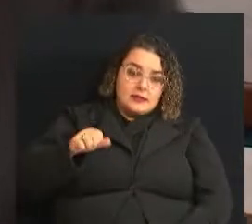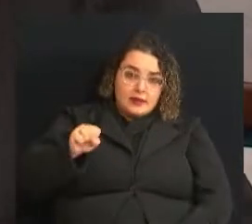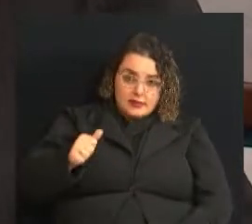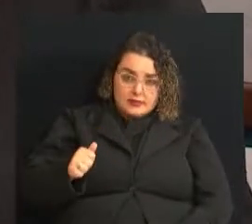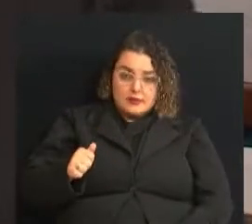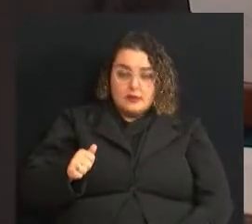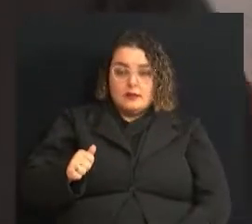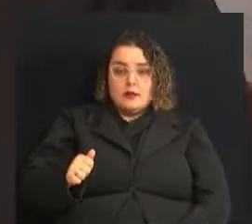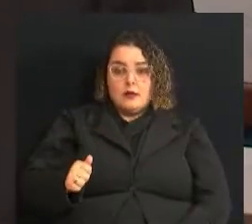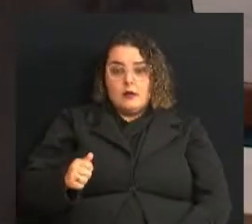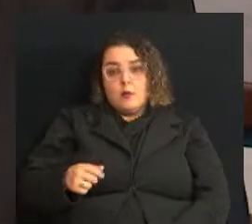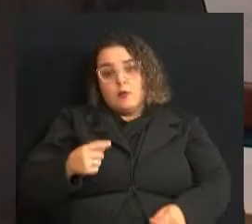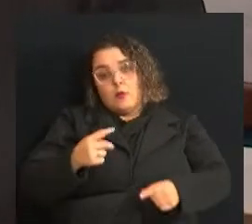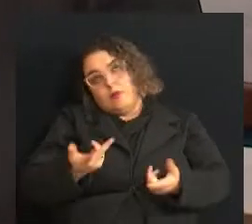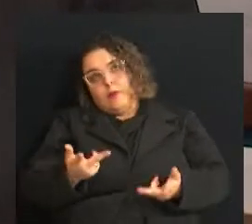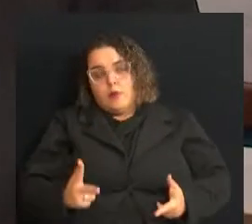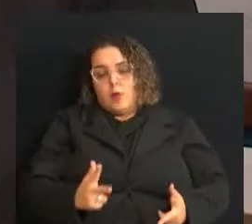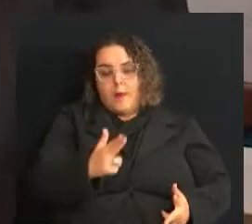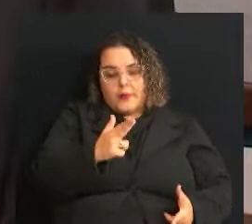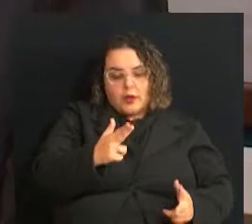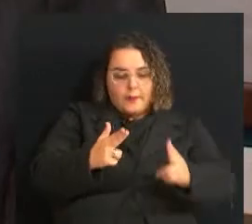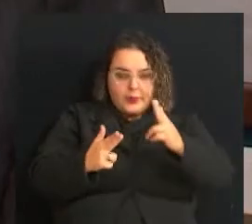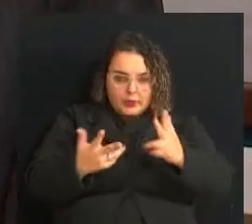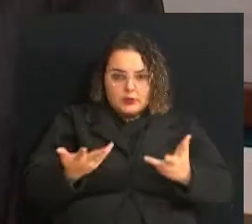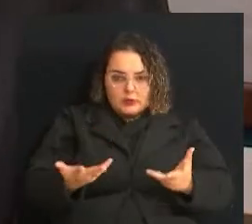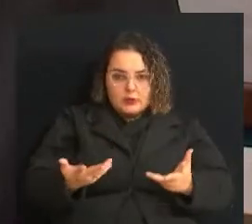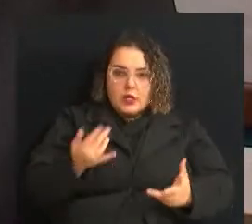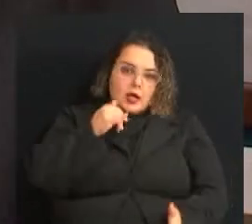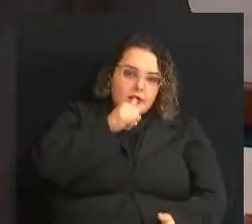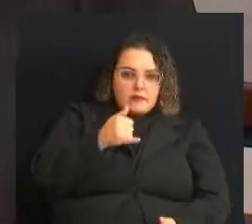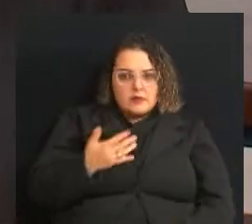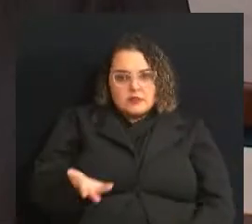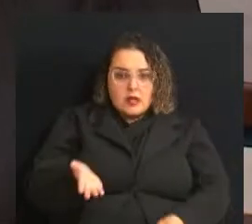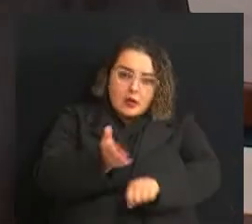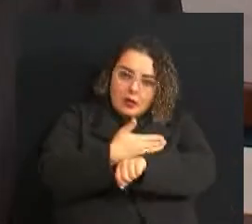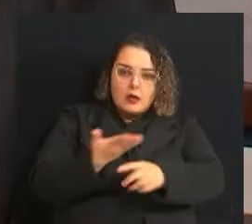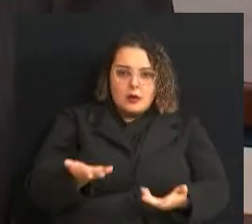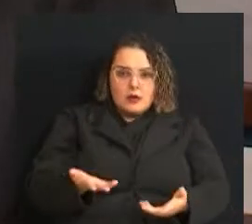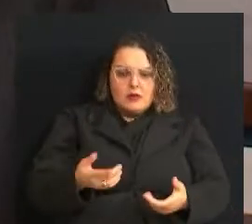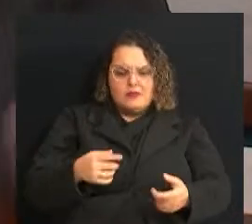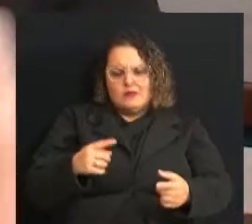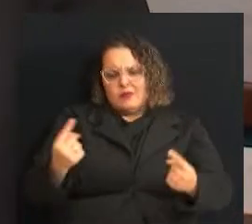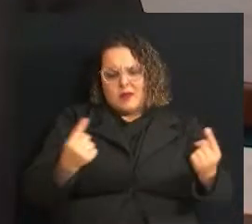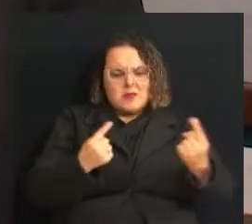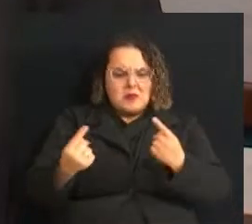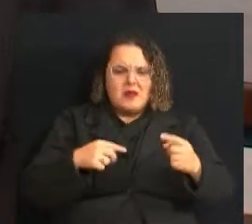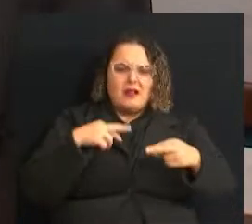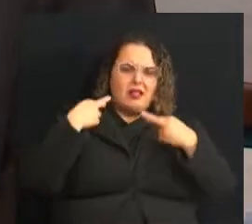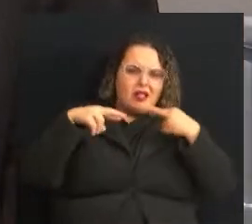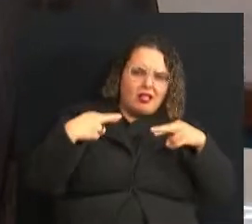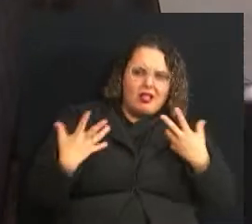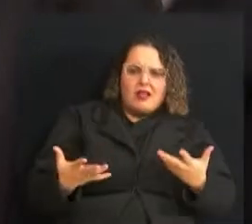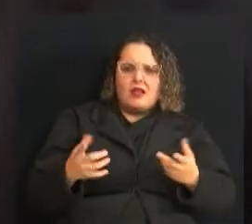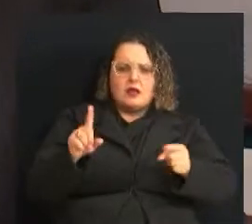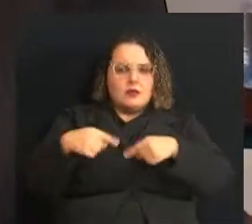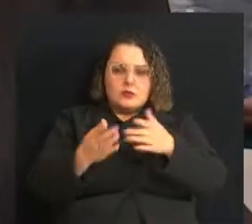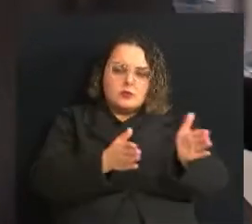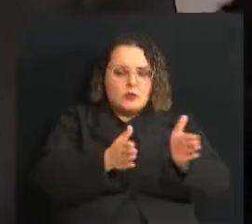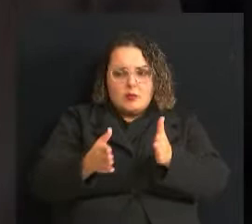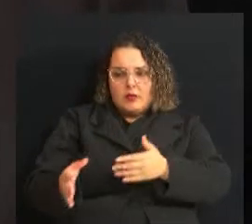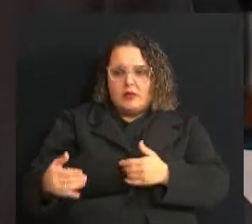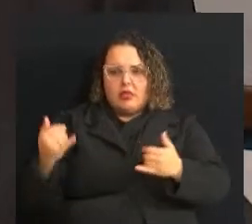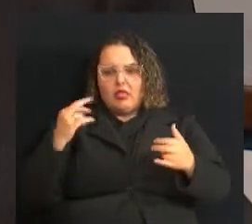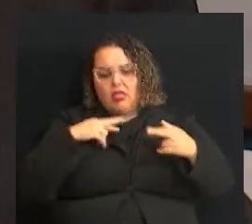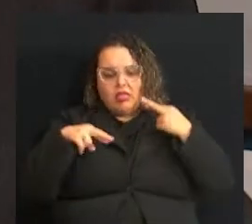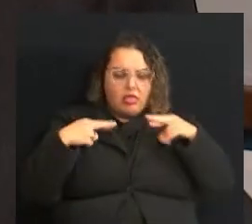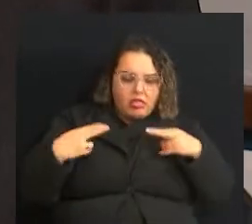causa que a gente precisa ter um aviso prévio. É, muita gente já reclamou para a gente em outras ocasiões sobre os cortes